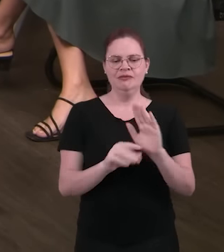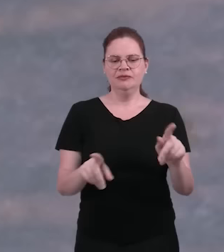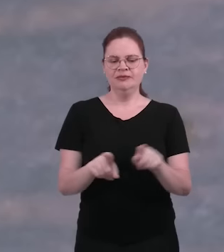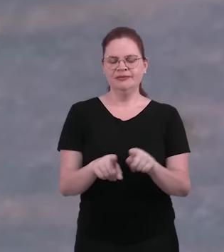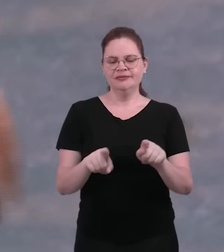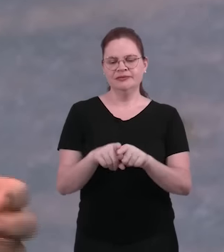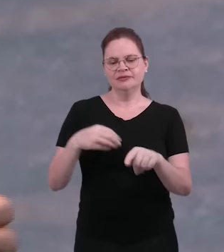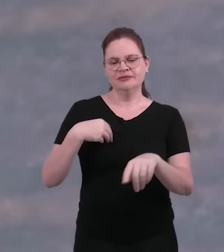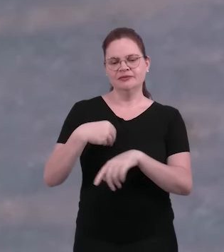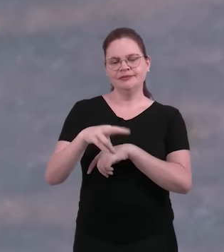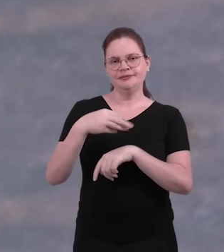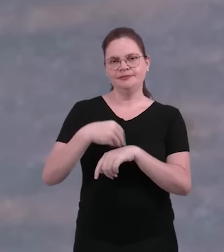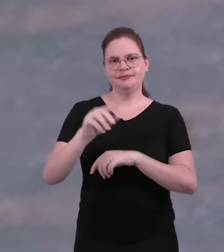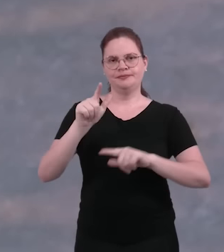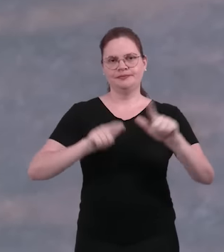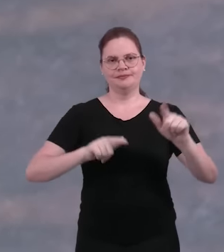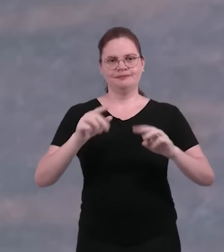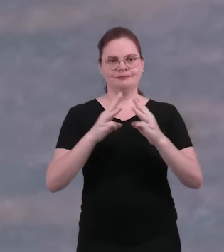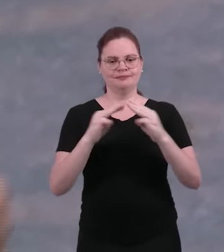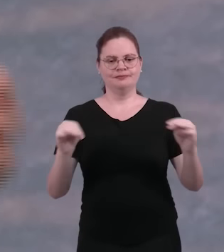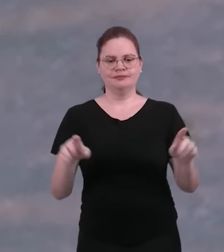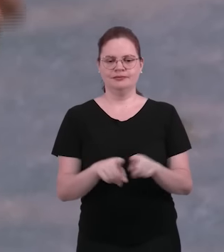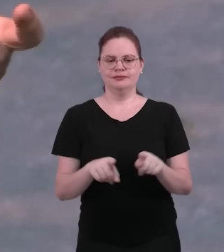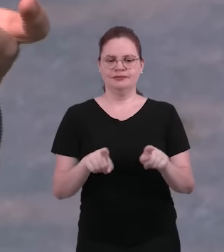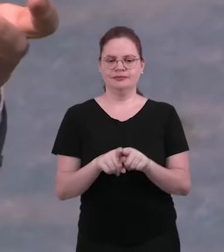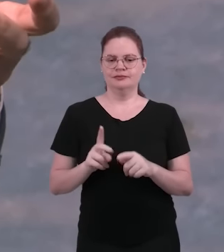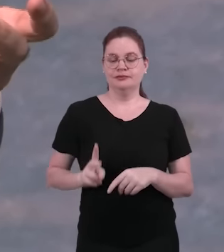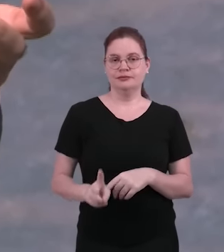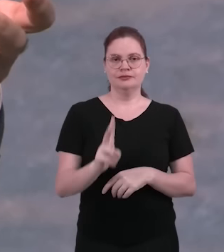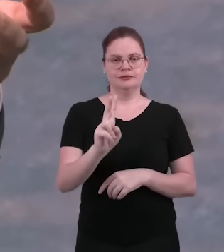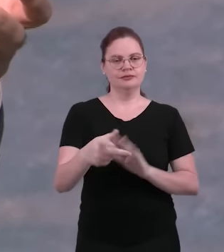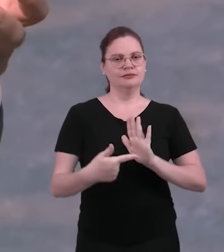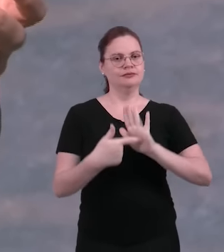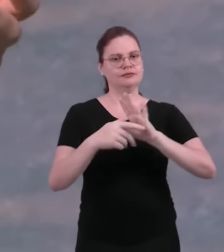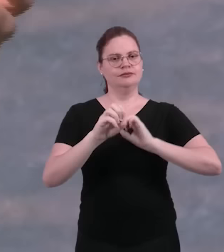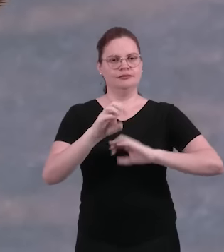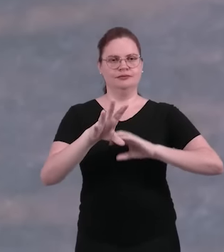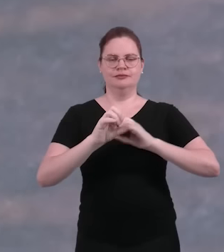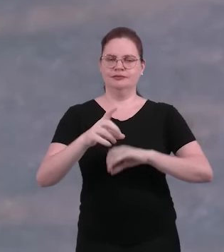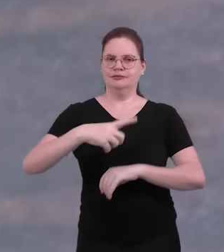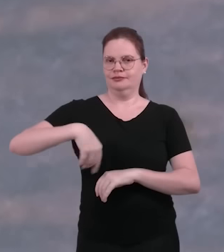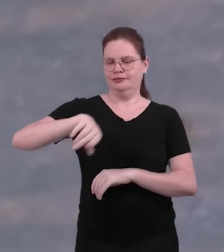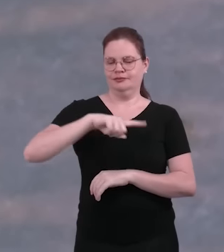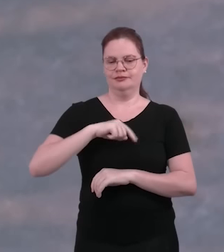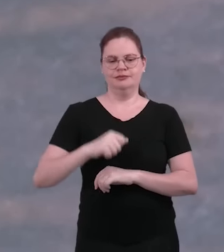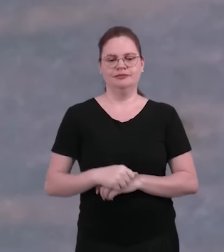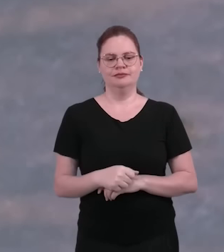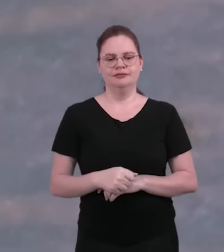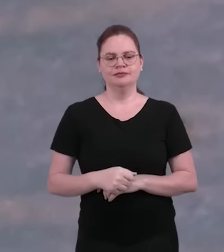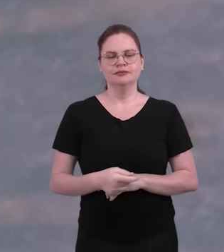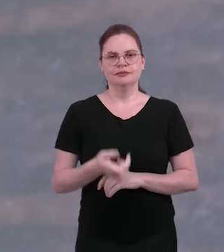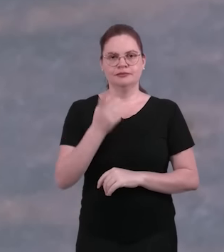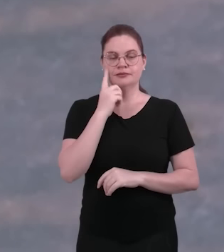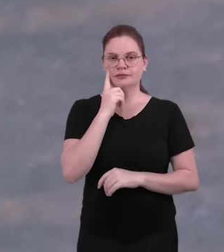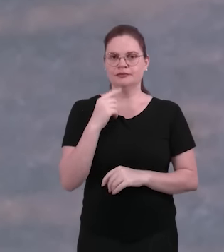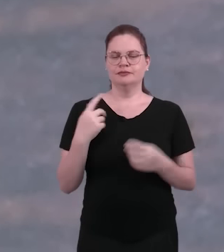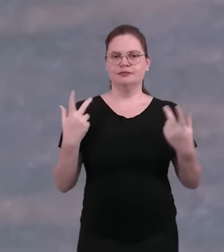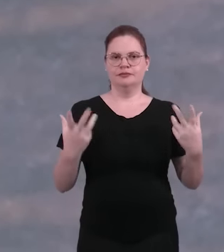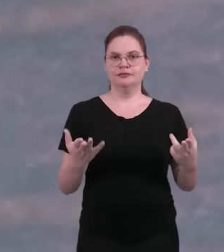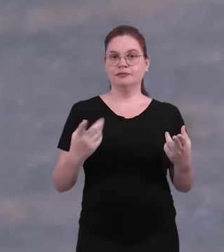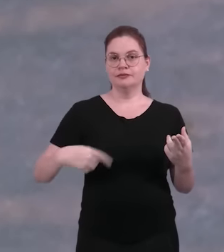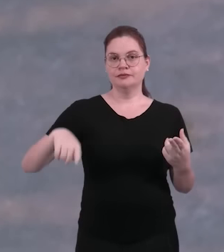que são transmitidos pela TV Manaim, eles sempre trazem uma lição para nós. Então, aqueles que, como nós,